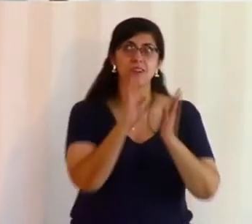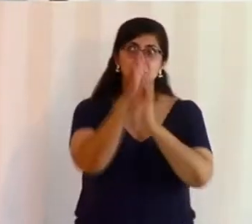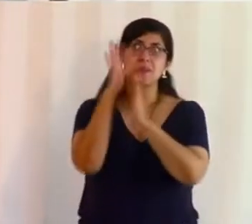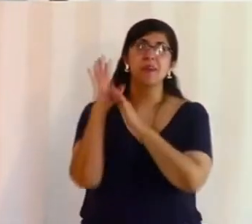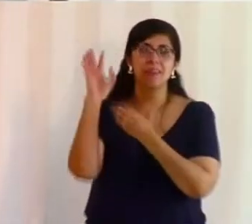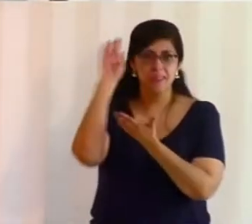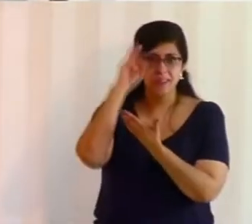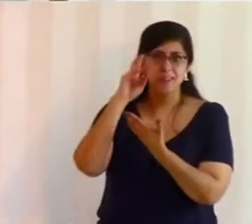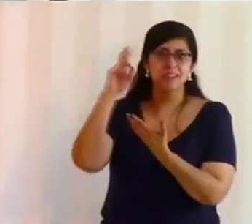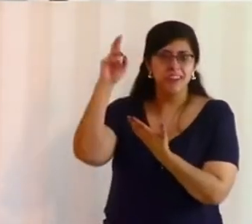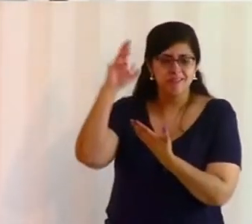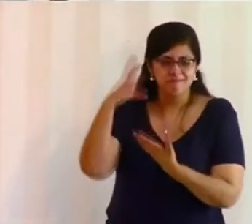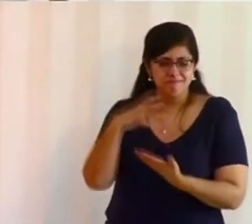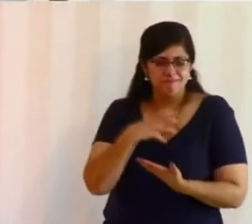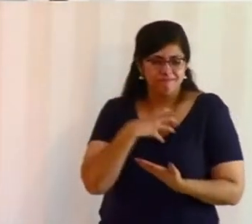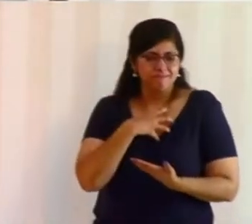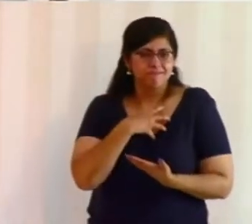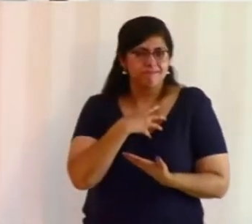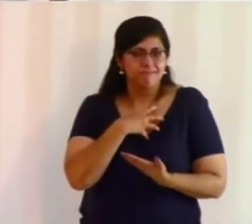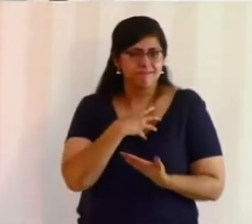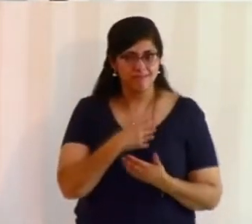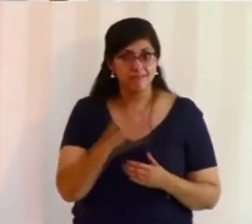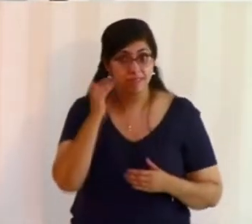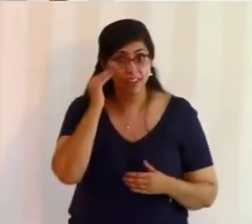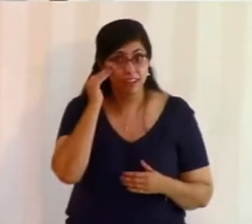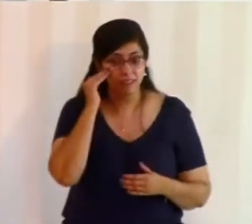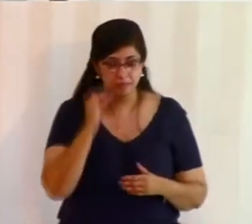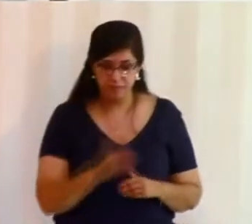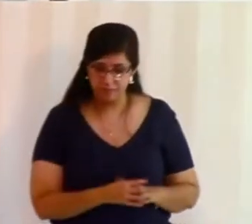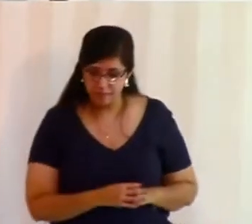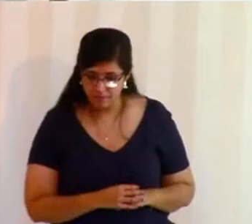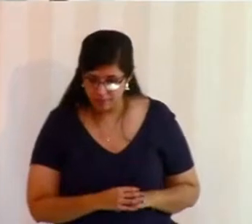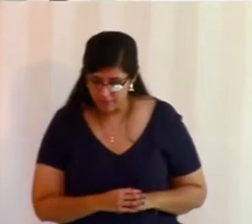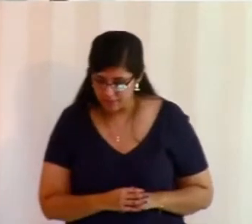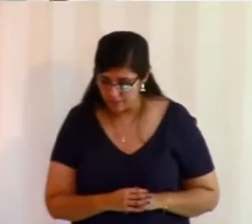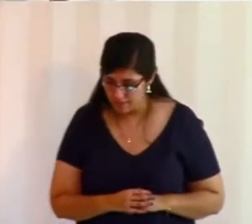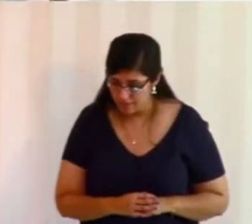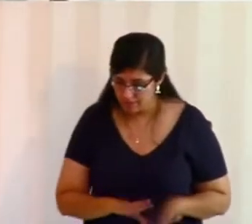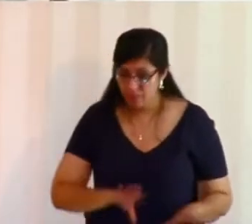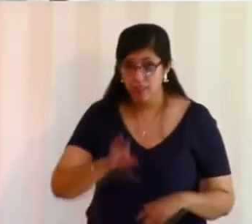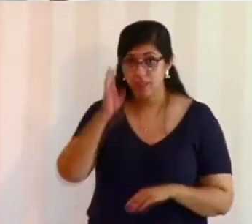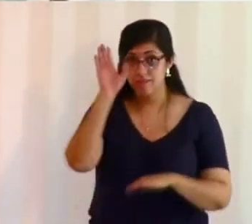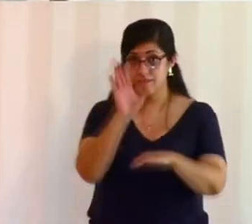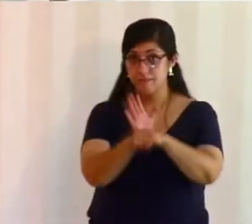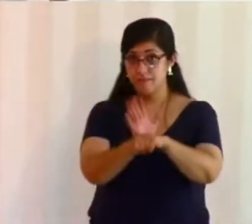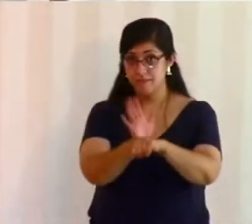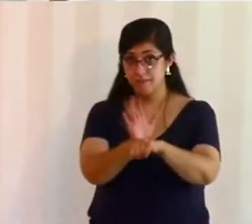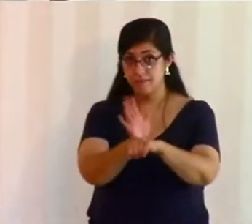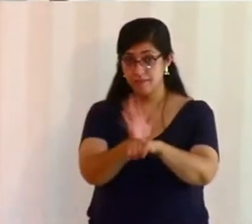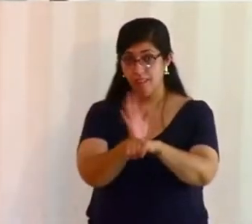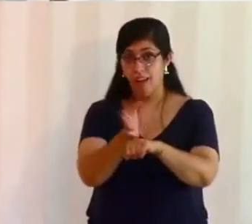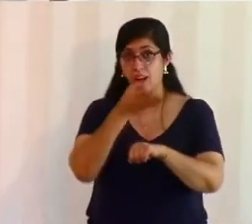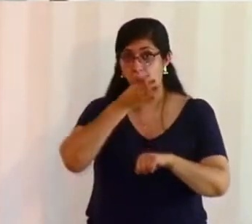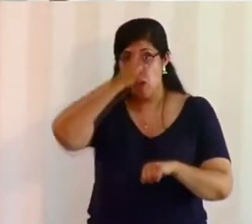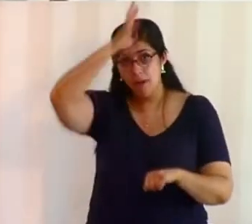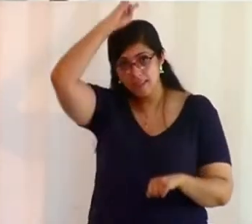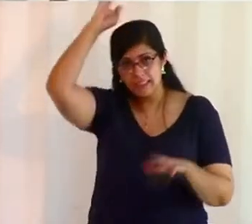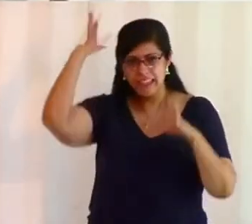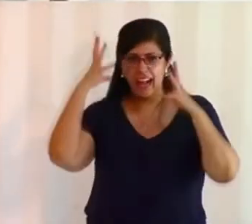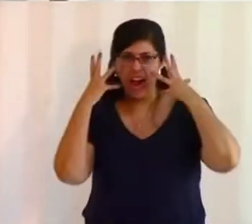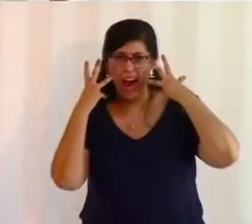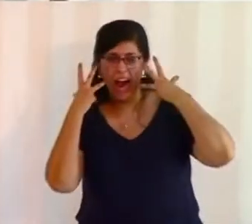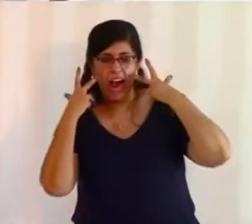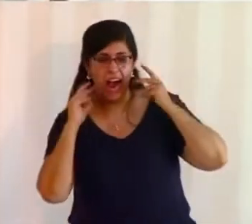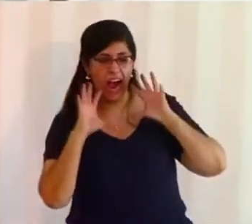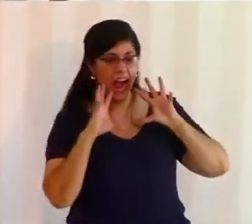Eu sei que quando você assiste aqueles filmes do tempo do Império Romano, aquelas feras dilacerando os discípulos,